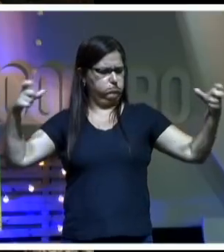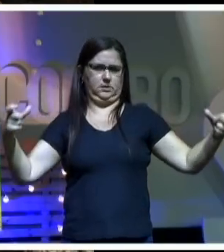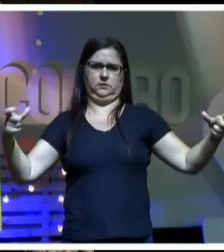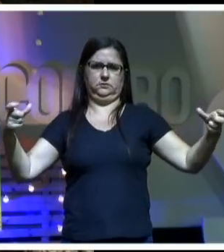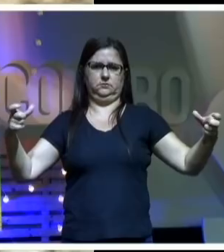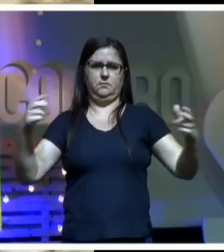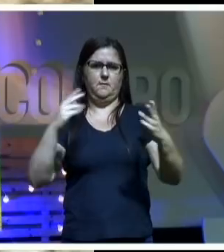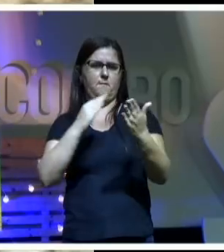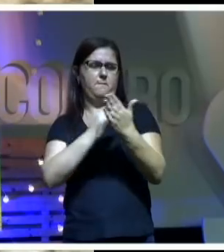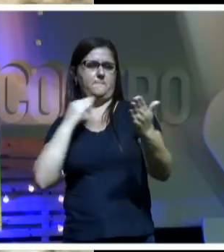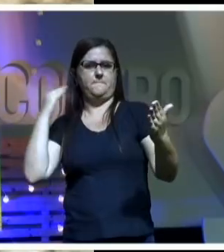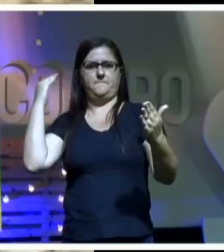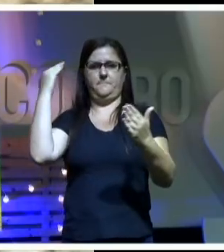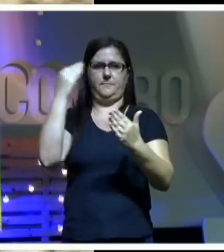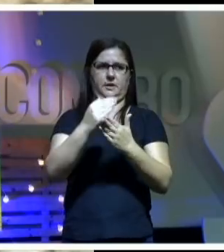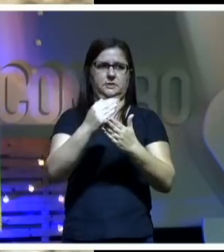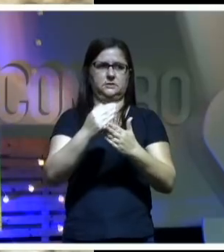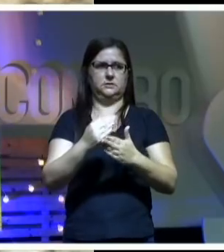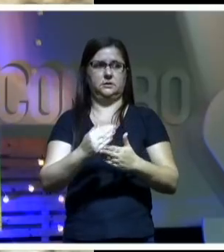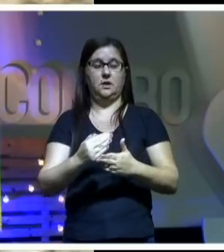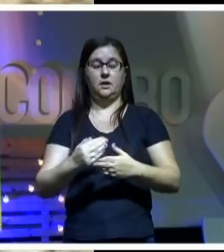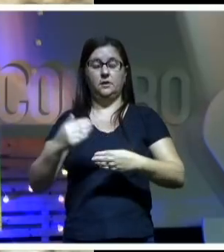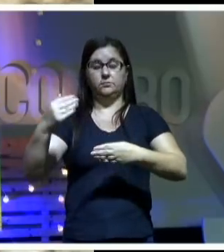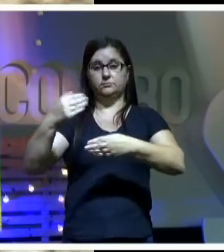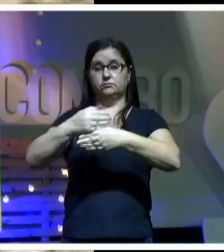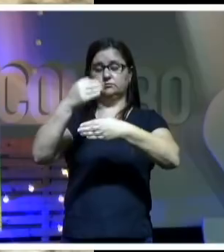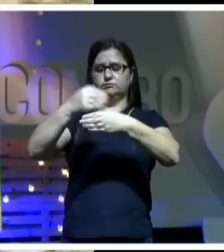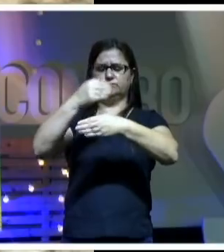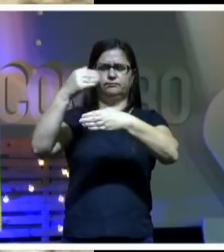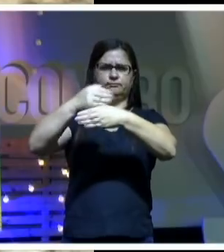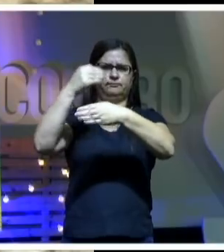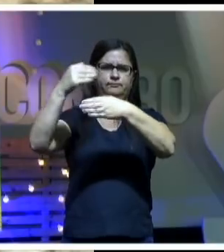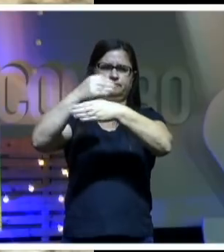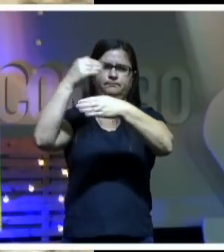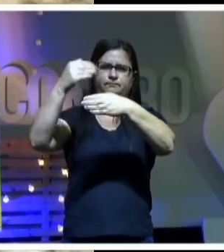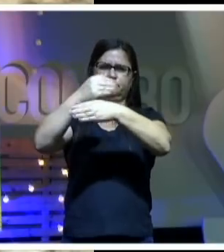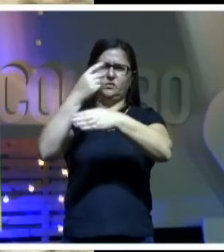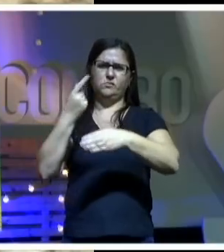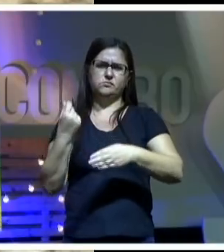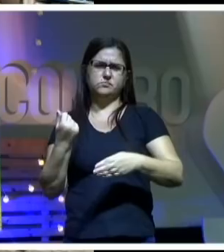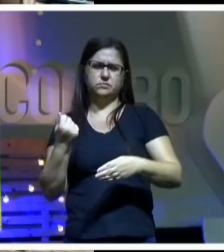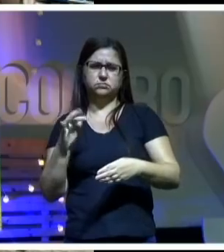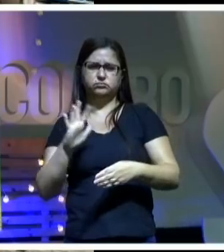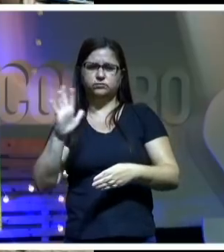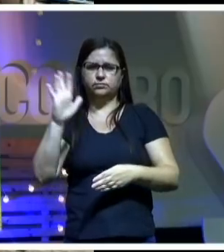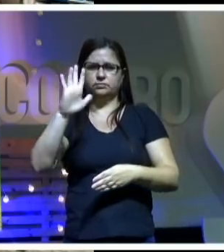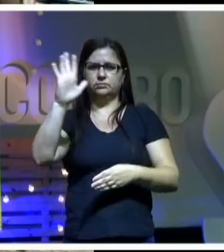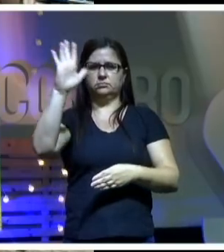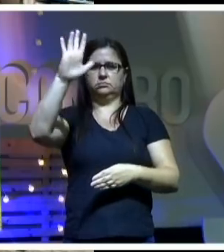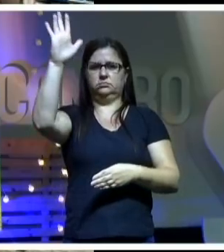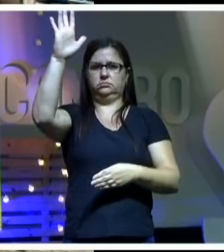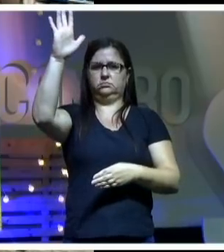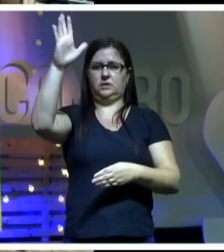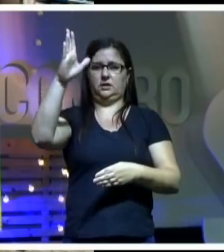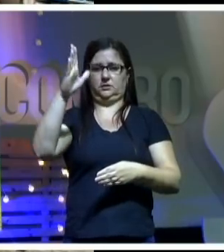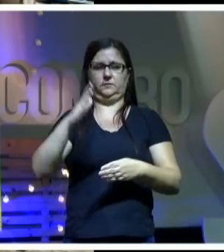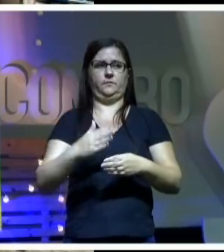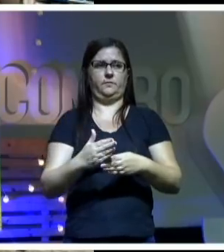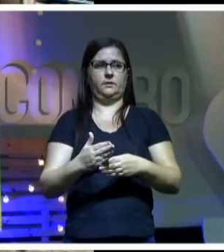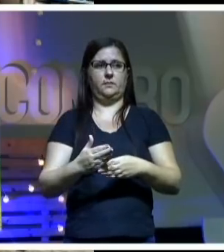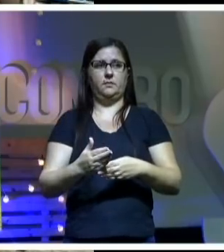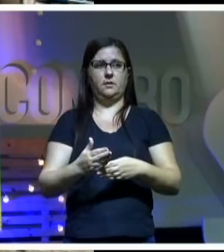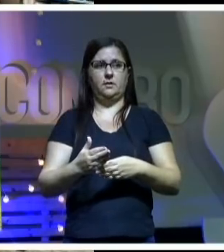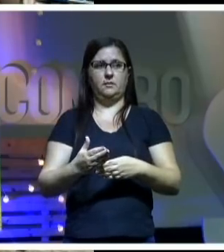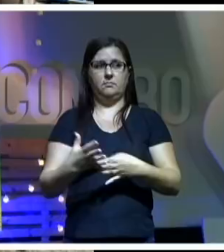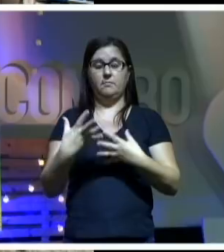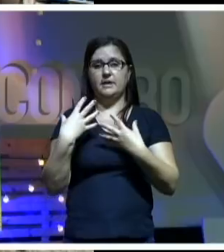e construíram ali pode passar um processo longo e caro de construção de uma vila para